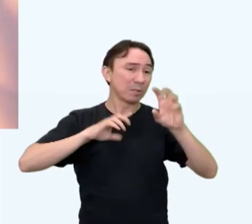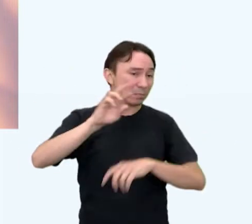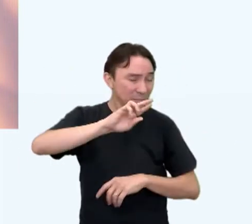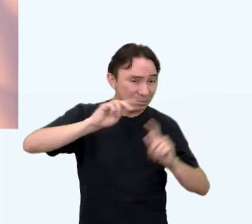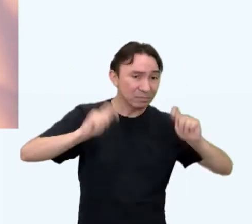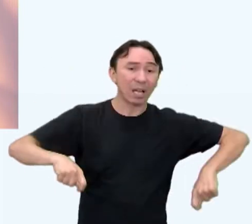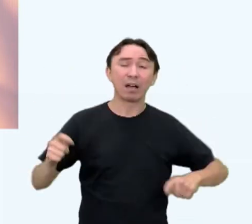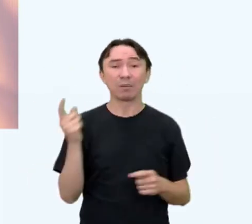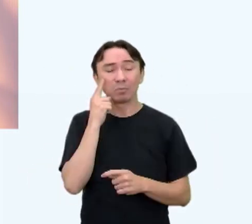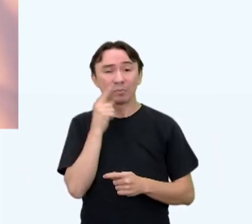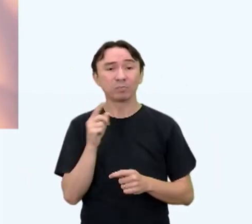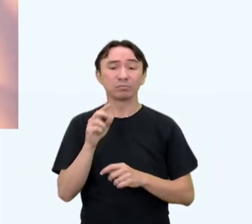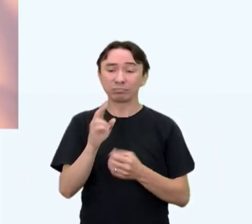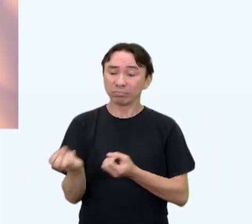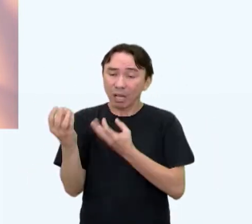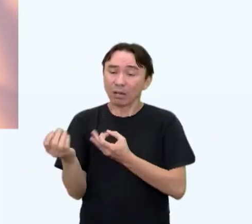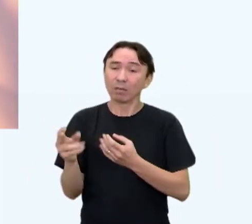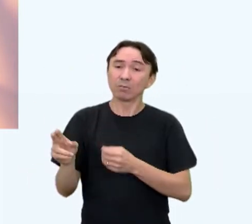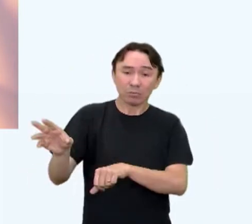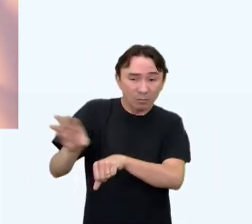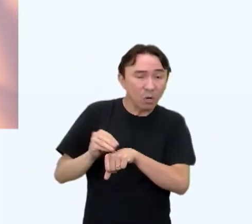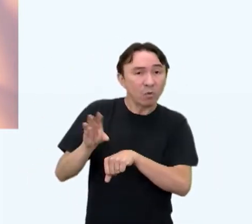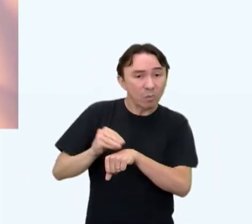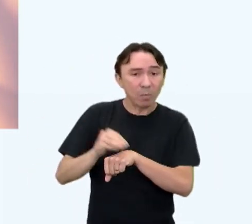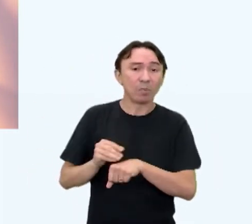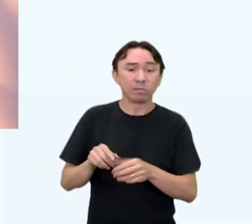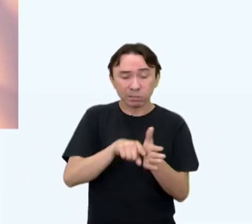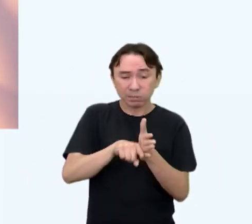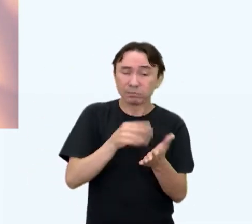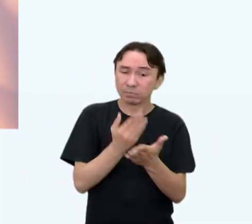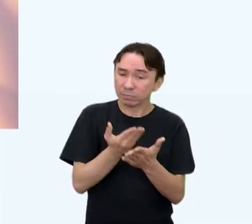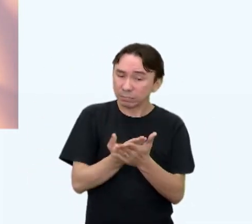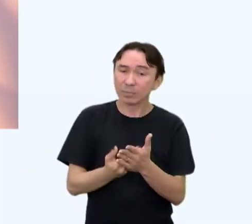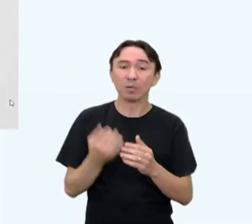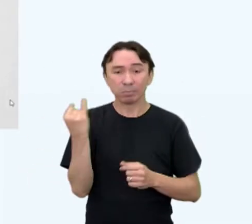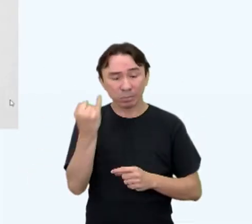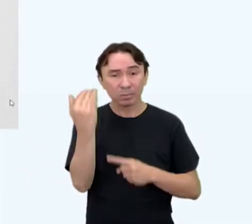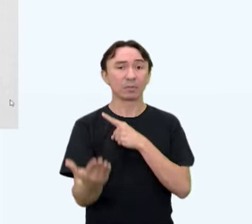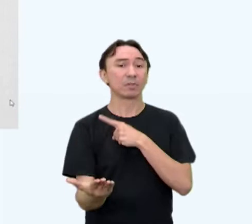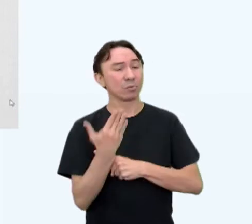Então, com certeza, eu acho que isso vai ser uma tendência importante para o futuro.